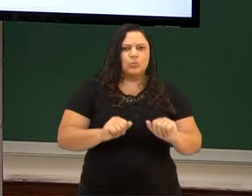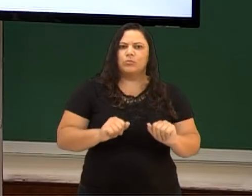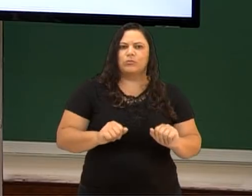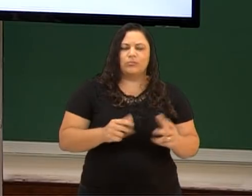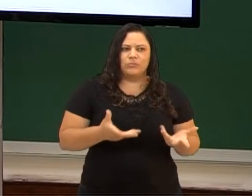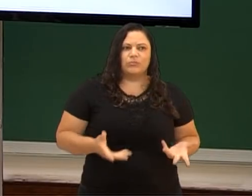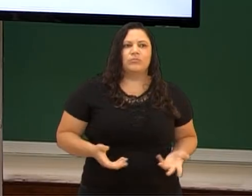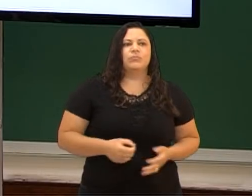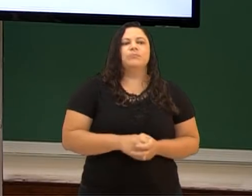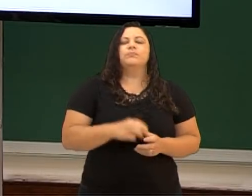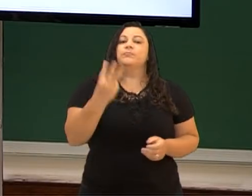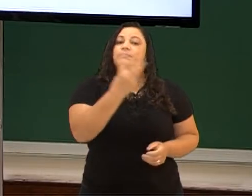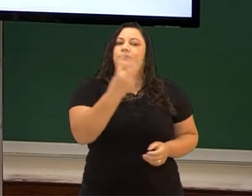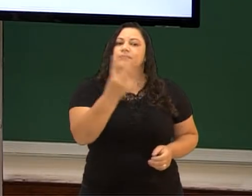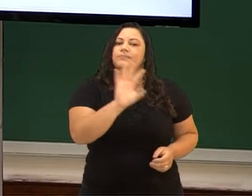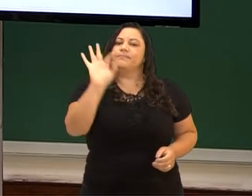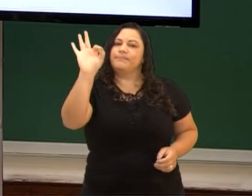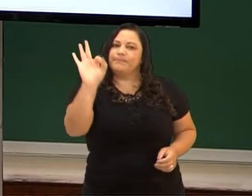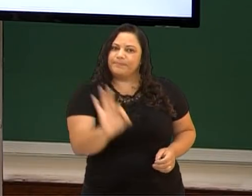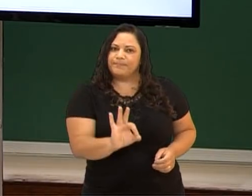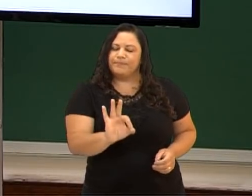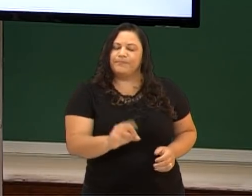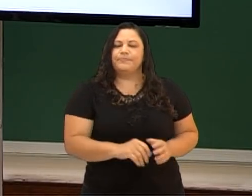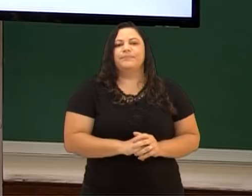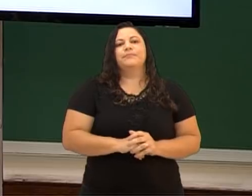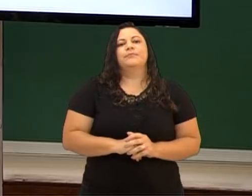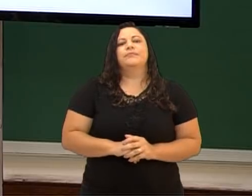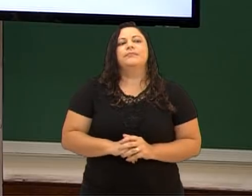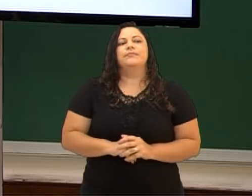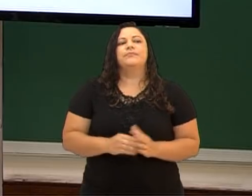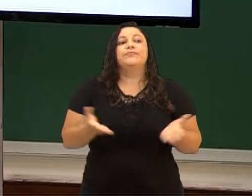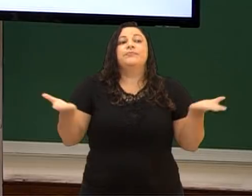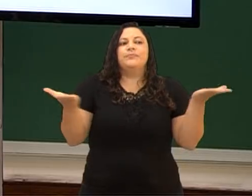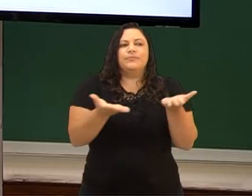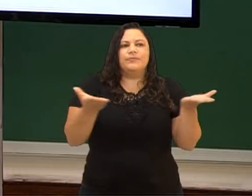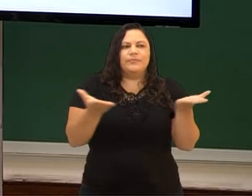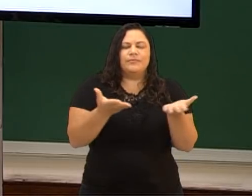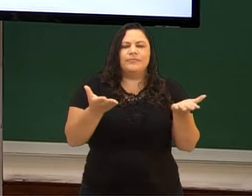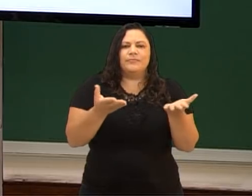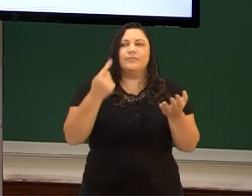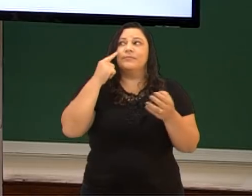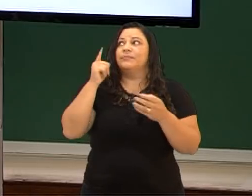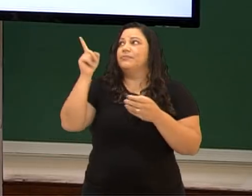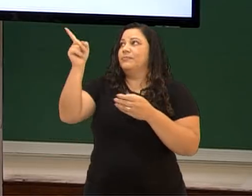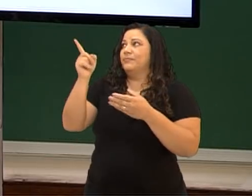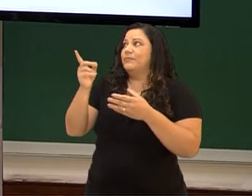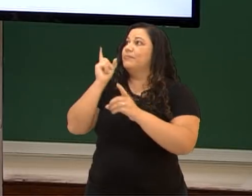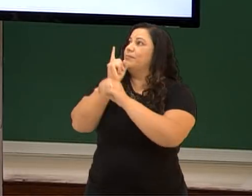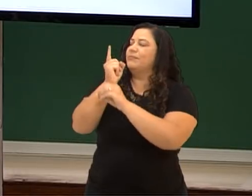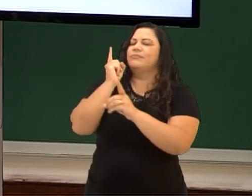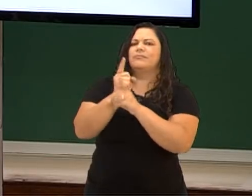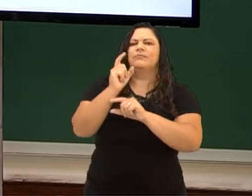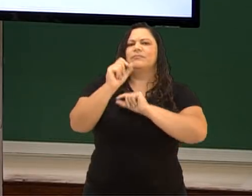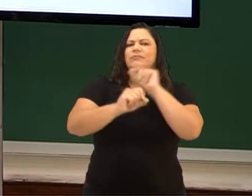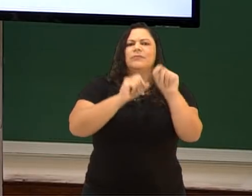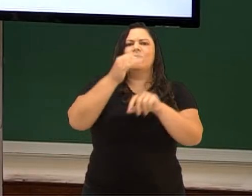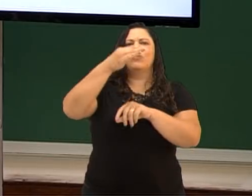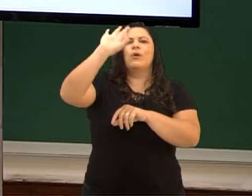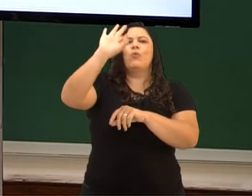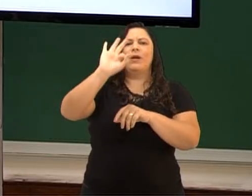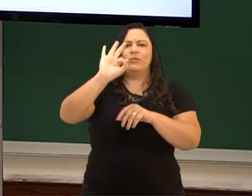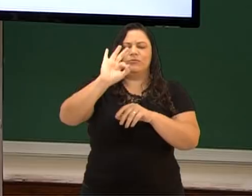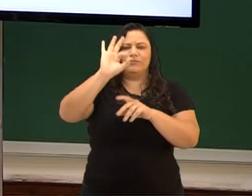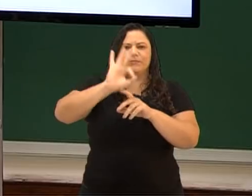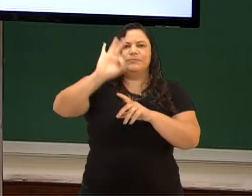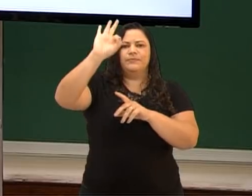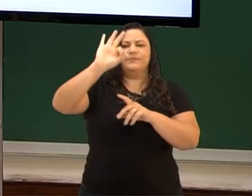já sabemos que é 33%. Então, vamos agora encontrar qual que é essa angulação. Então, eu vou pegar o